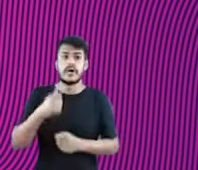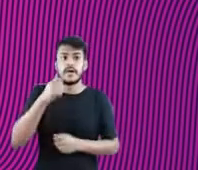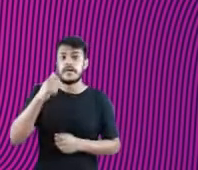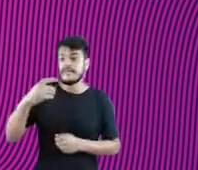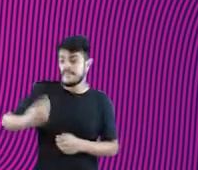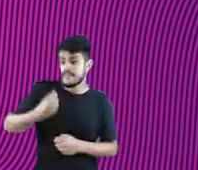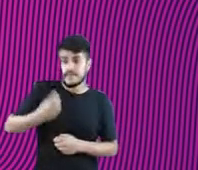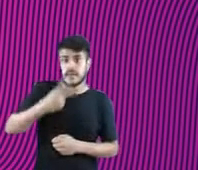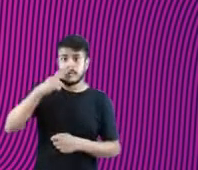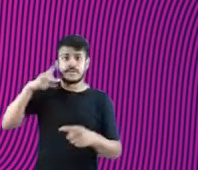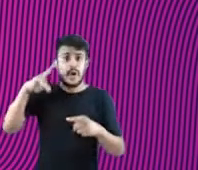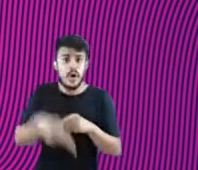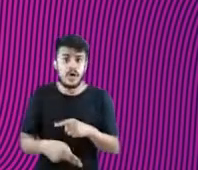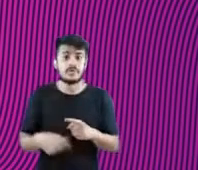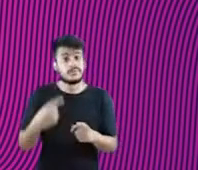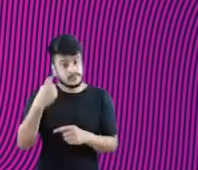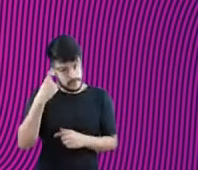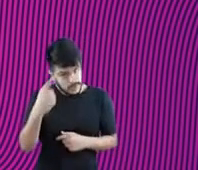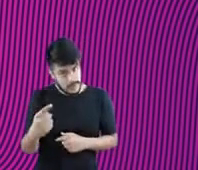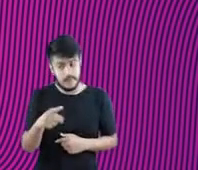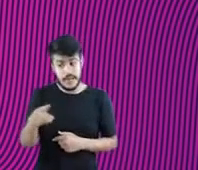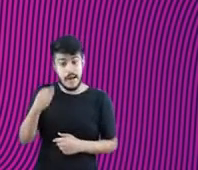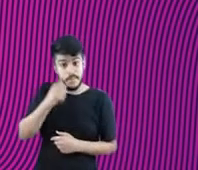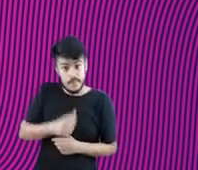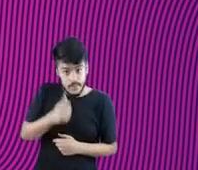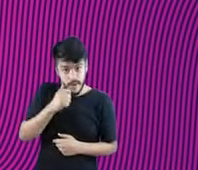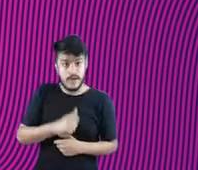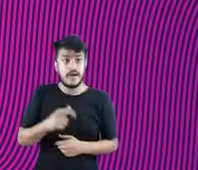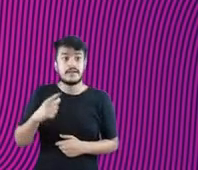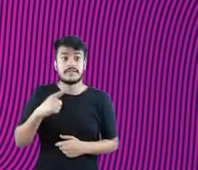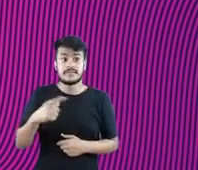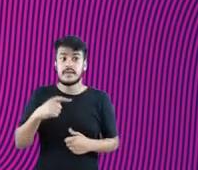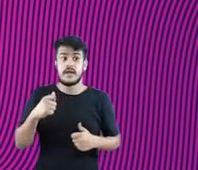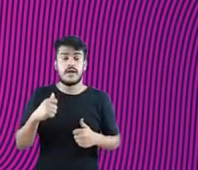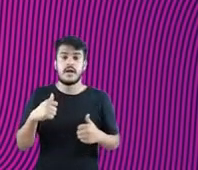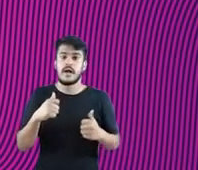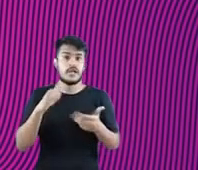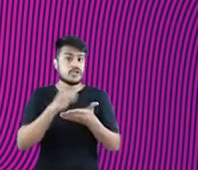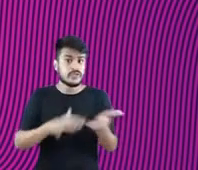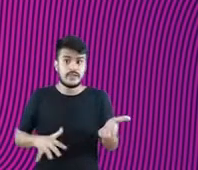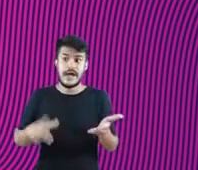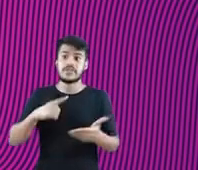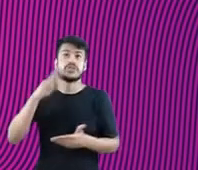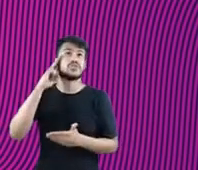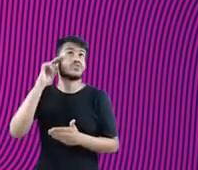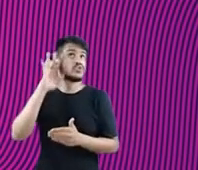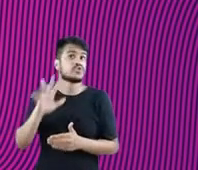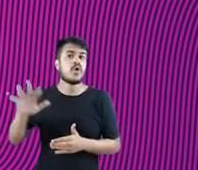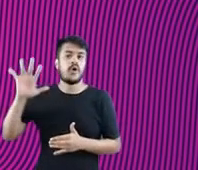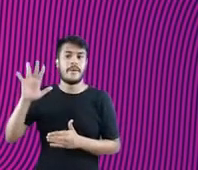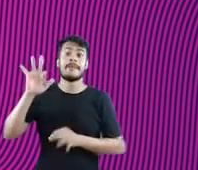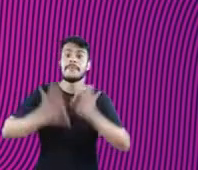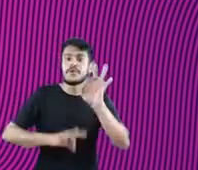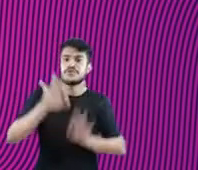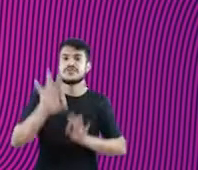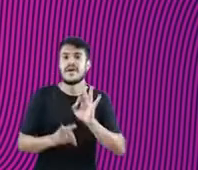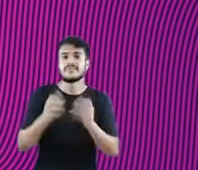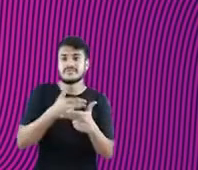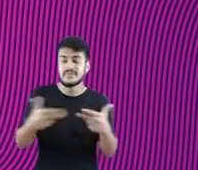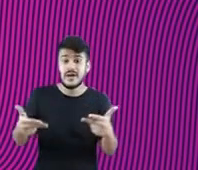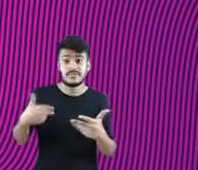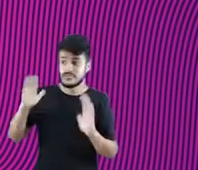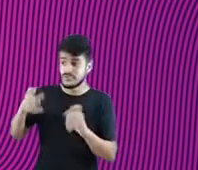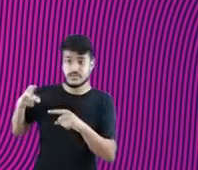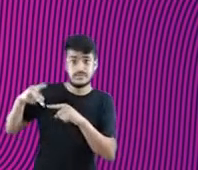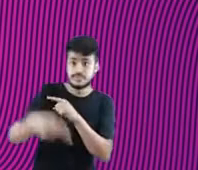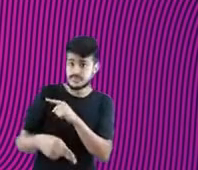lembrando que eram mulheres em atividade, né, mulheres que tinham sonhos, que tinham projetos, que sofrem quase